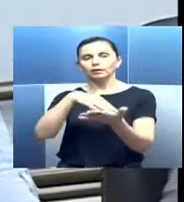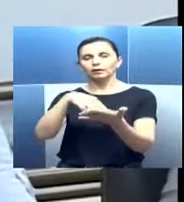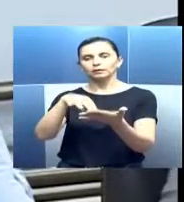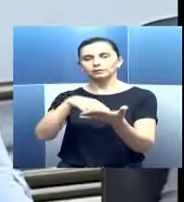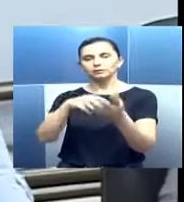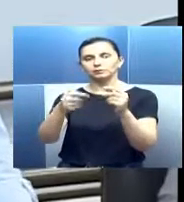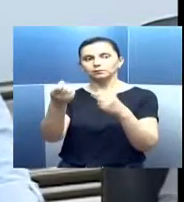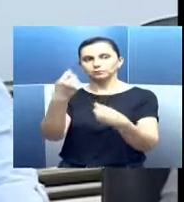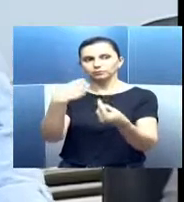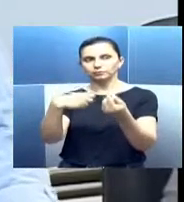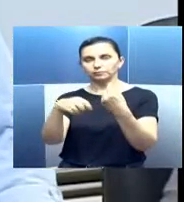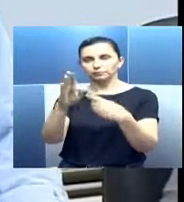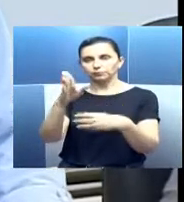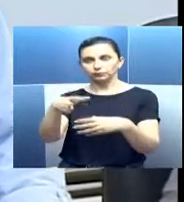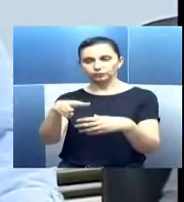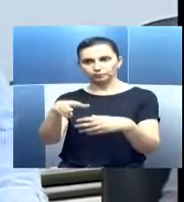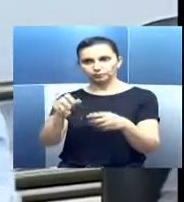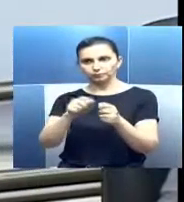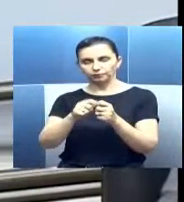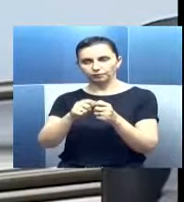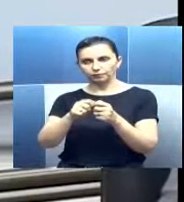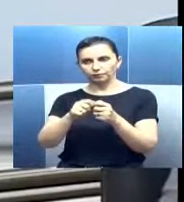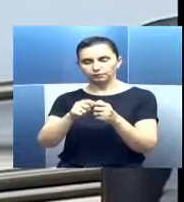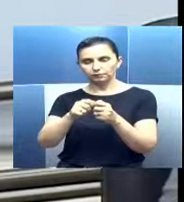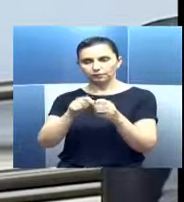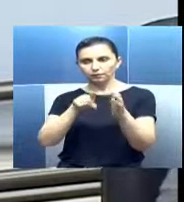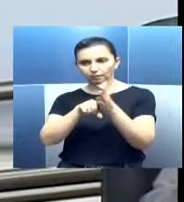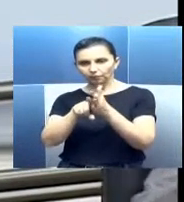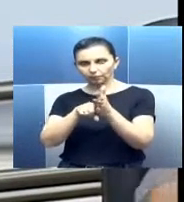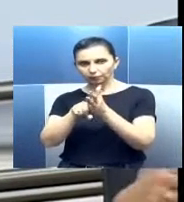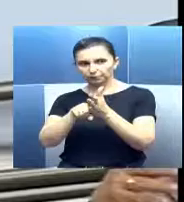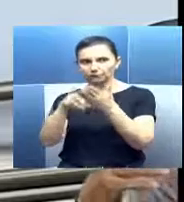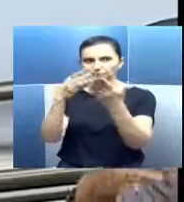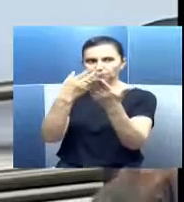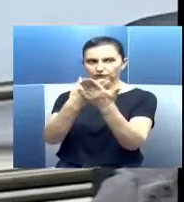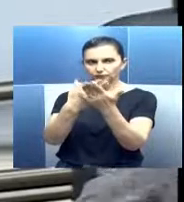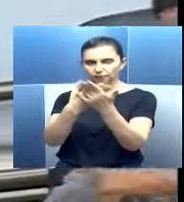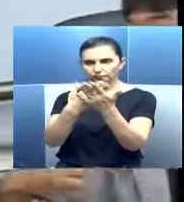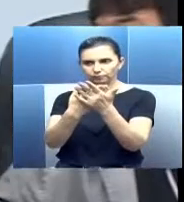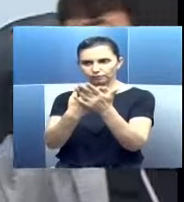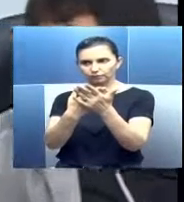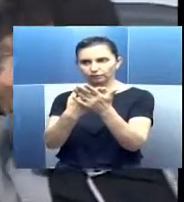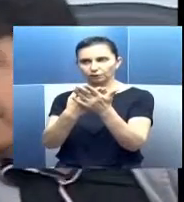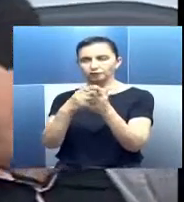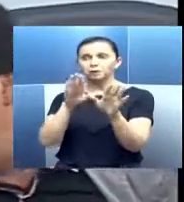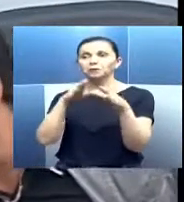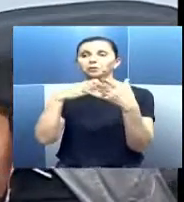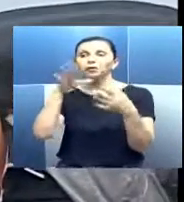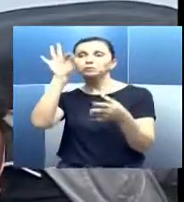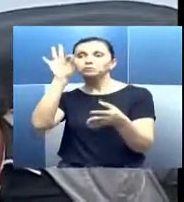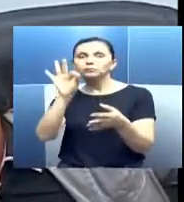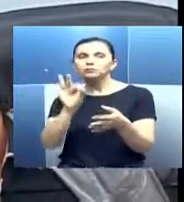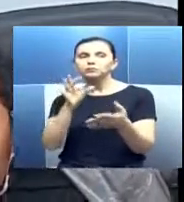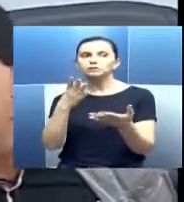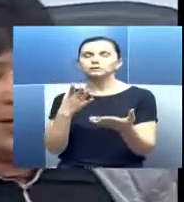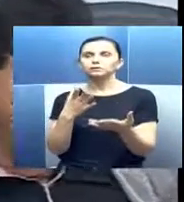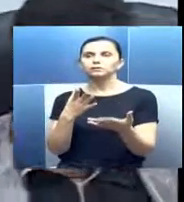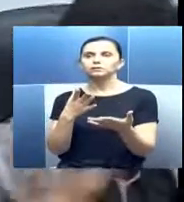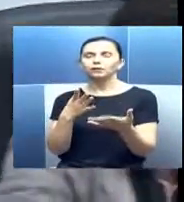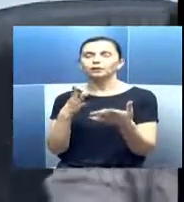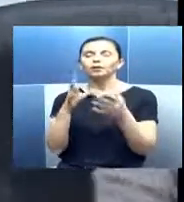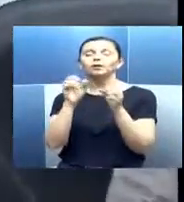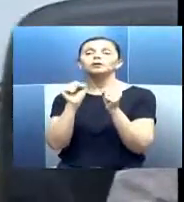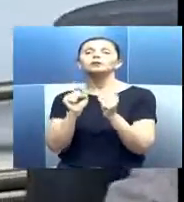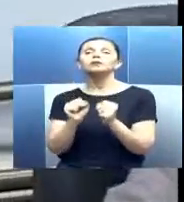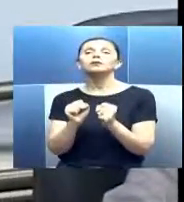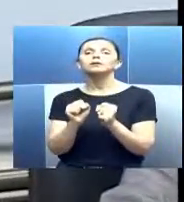já fez um estudo com relação ao percentual que pode ser dada só